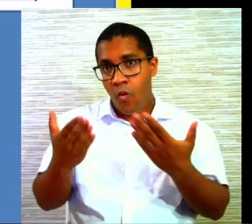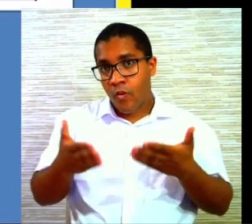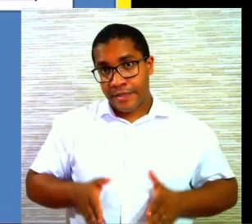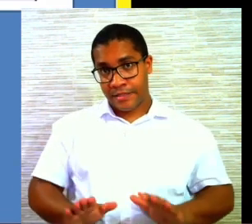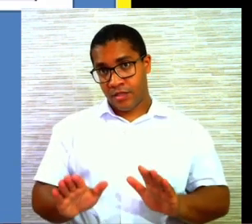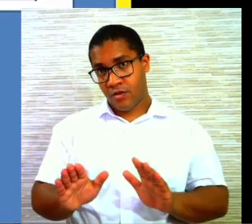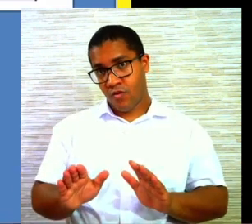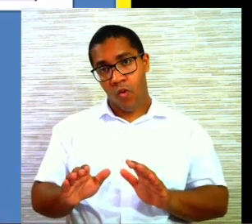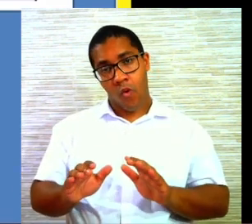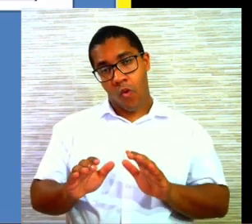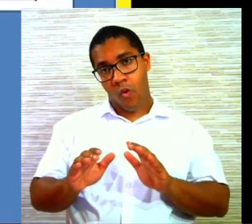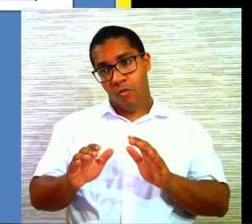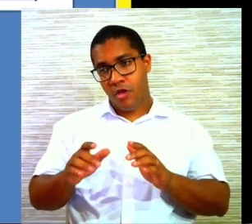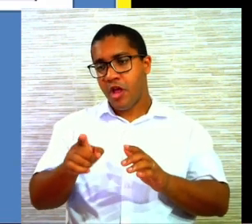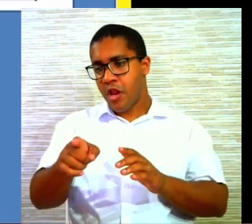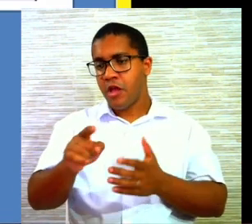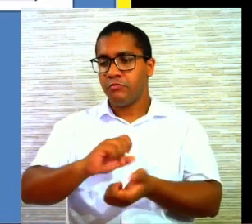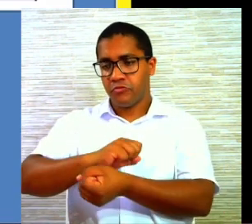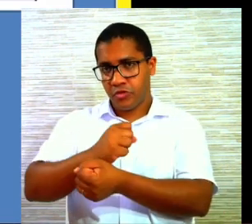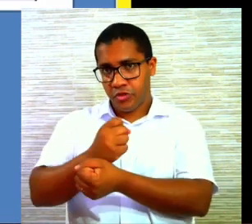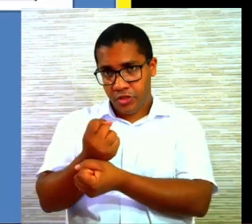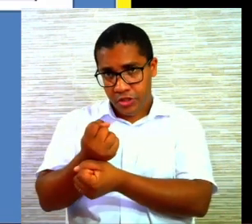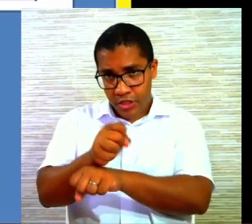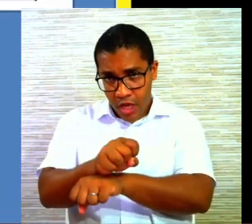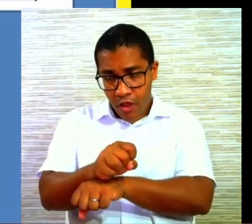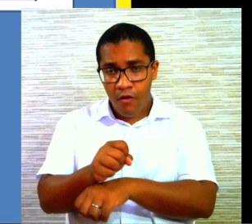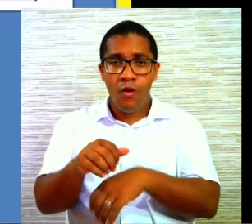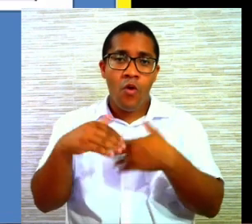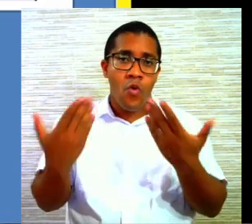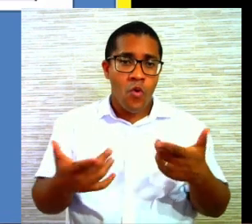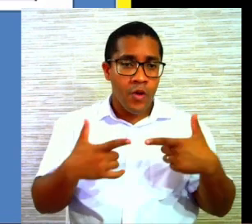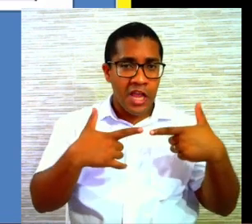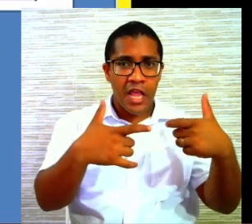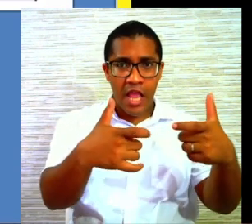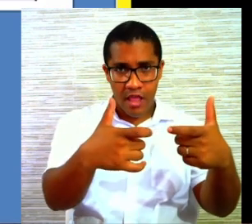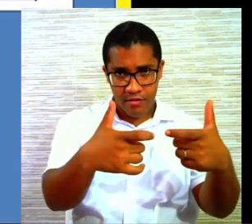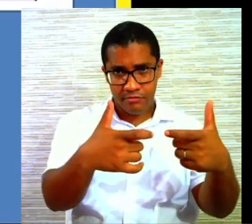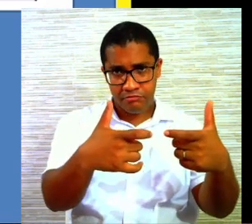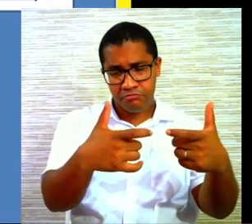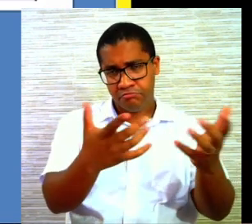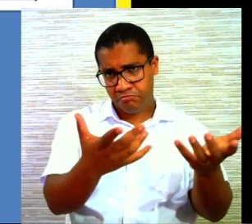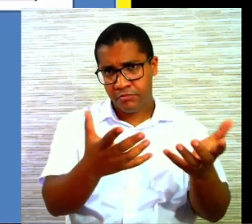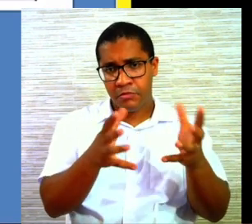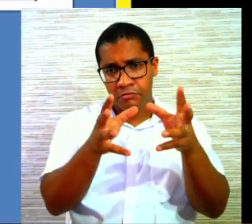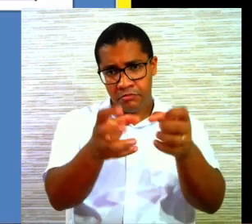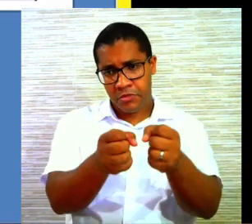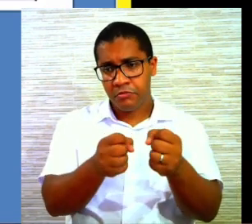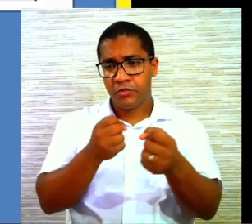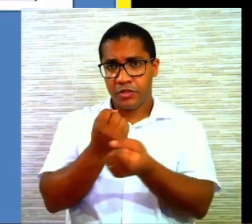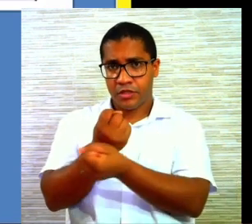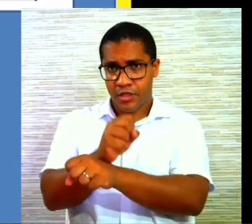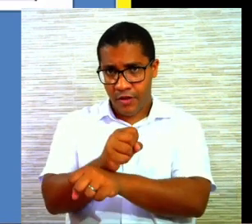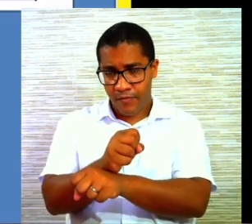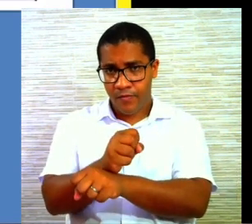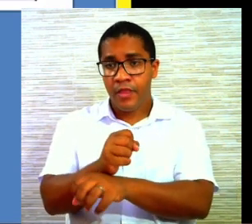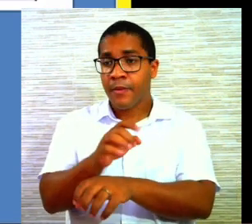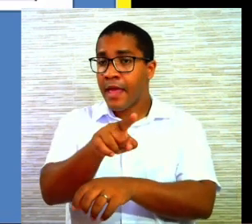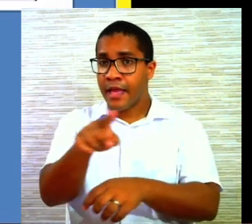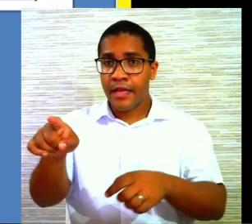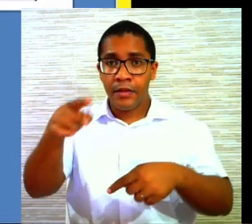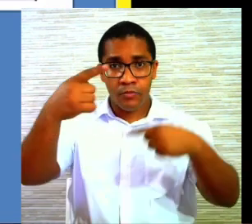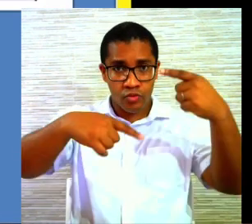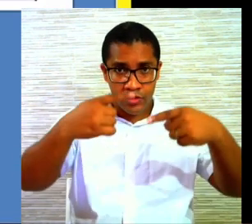cenário, essas pessoas eram excluídas da vida política, assim como os plebeus, que, embora fossem